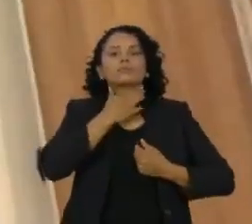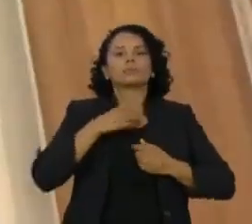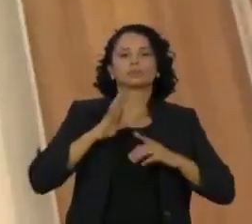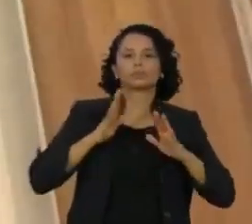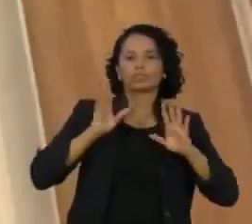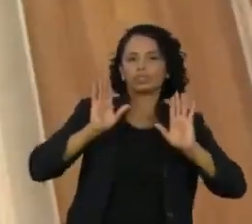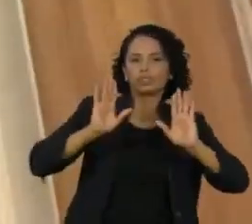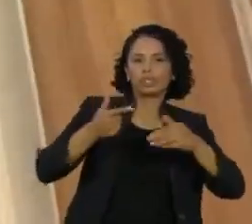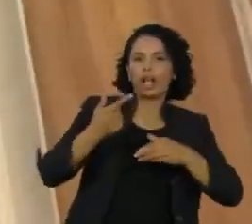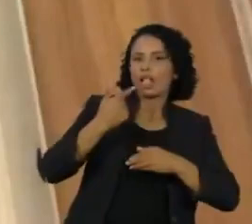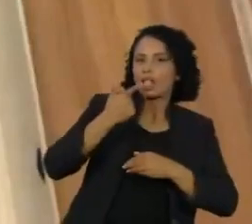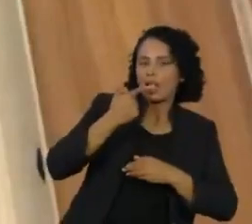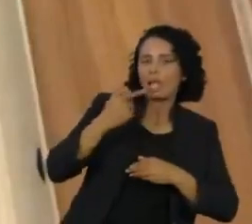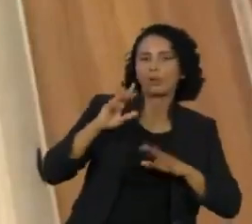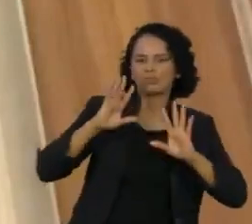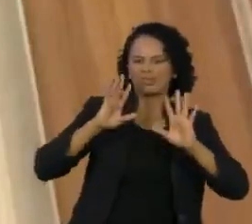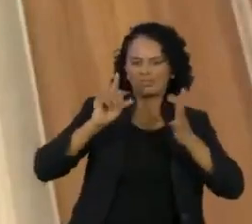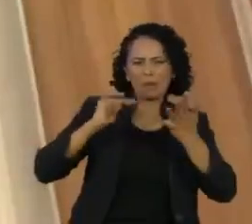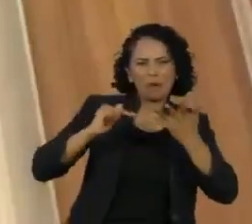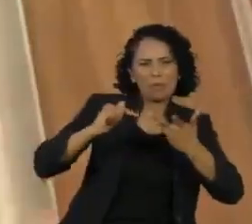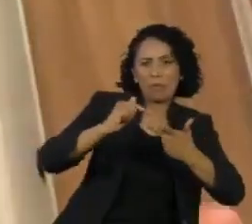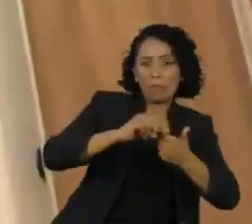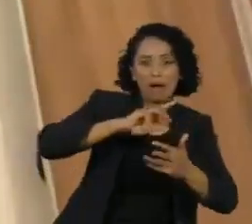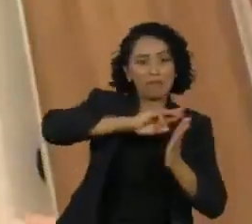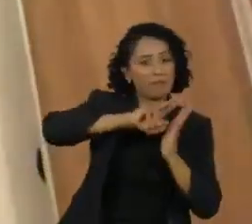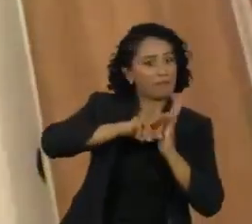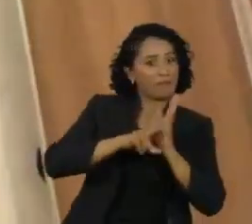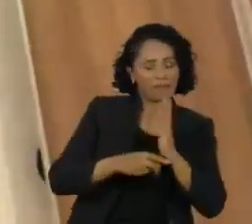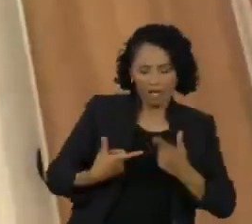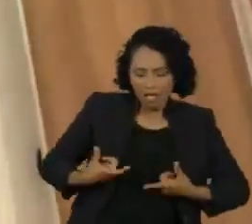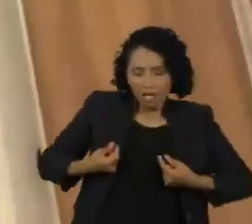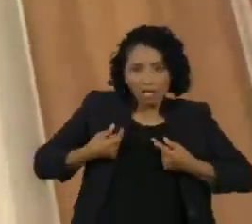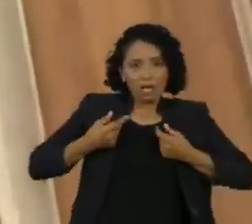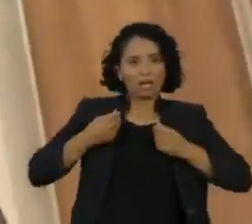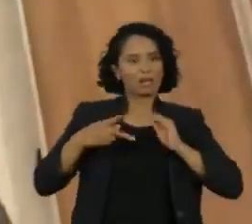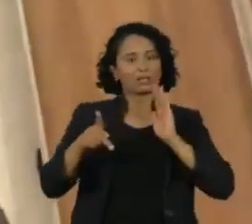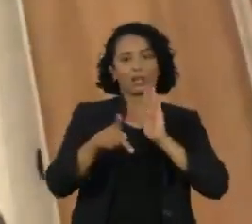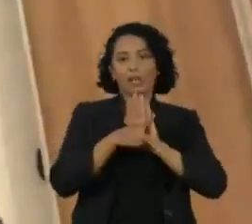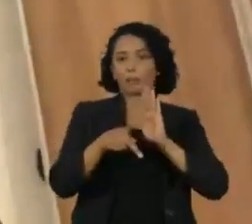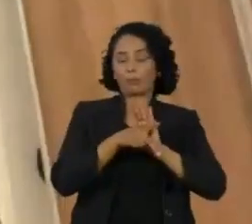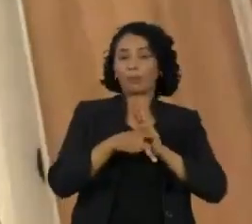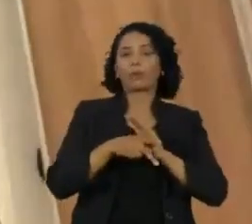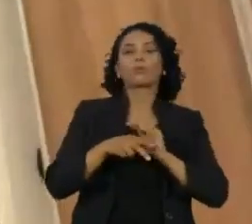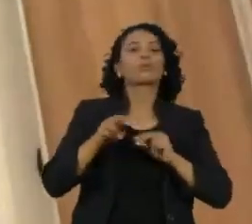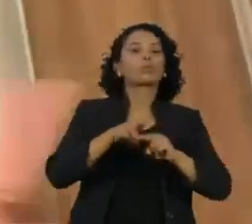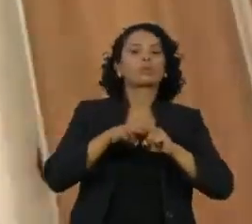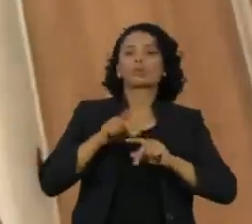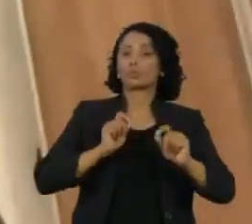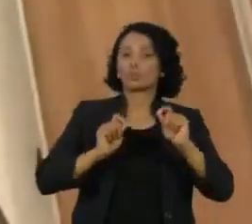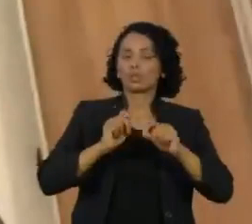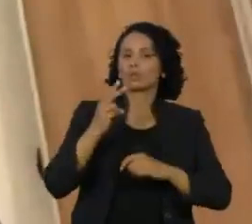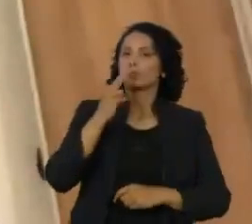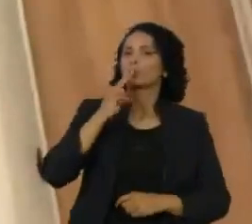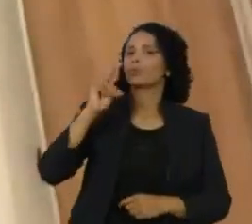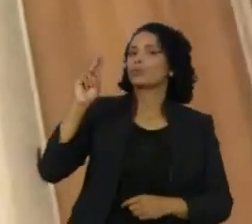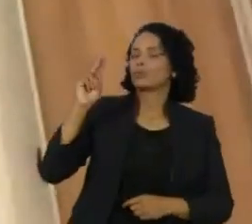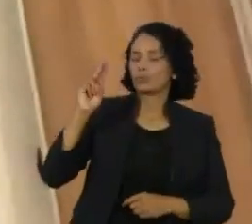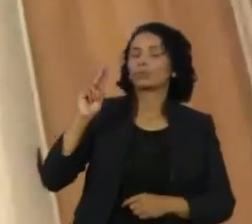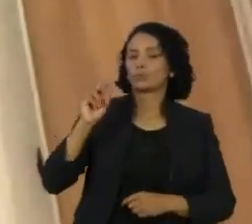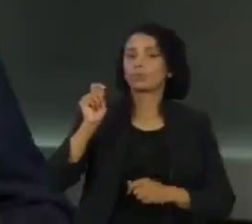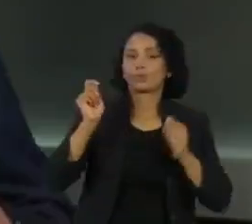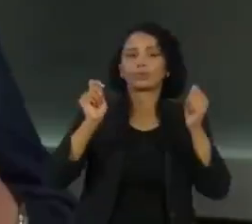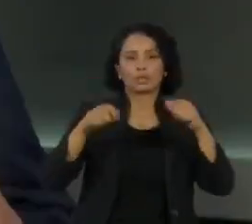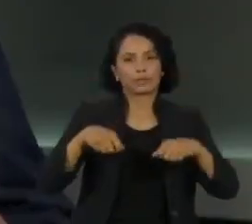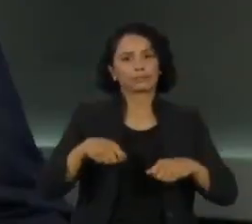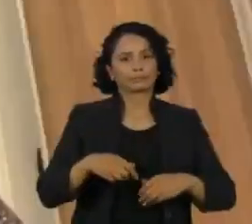de bexiga também. Então, vários outros cânceres não não diretamente, né, também podem estar relacionados ao uso do